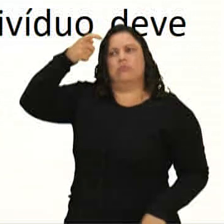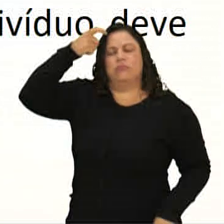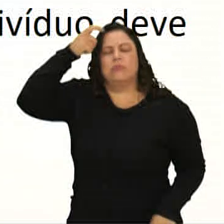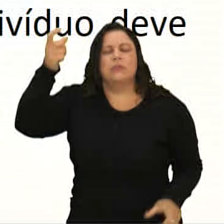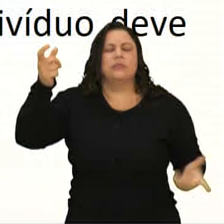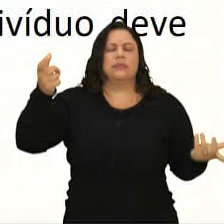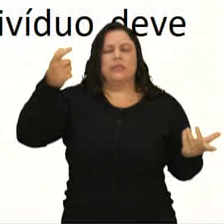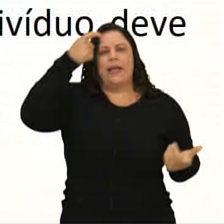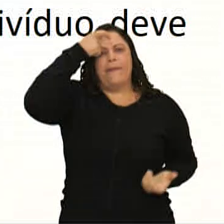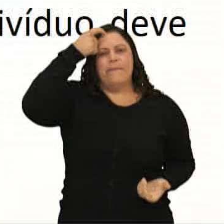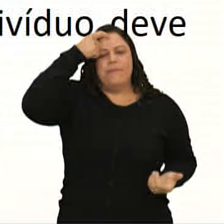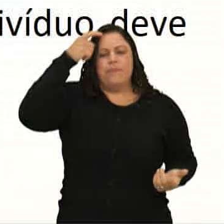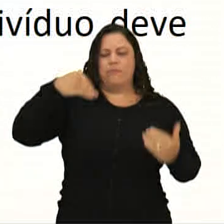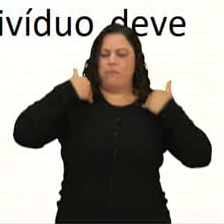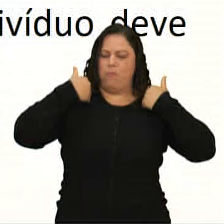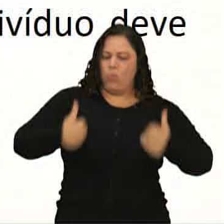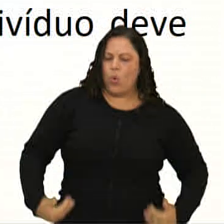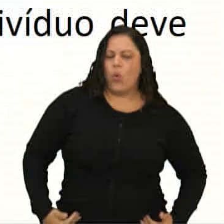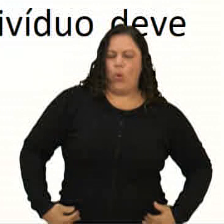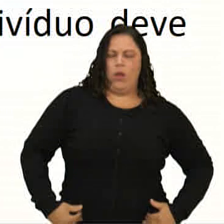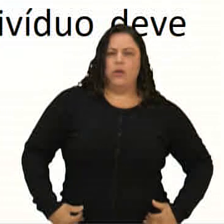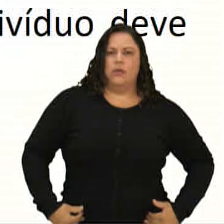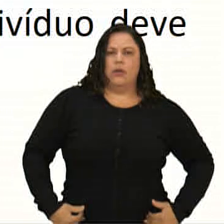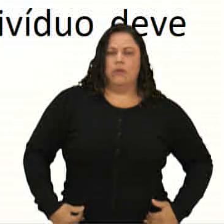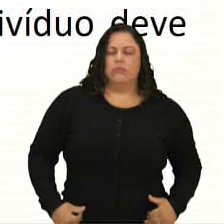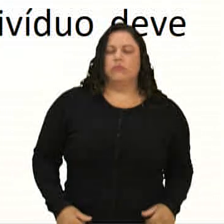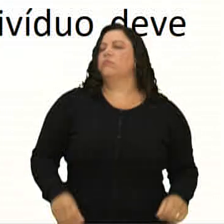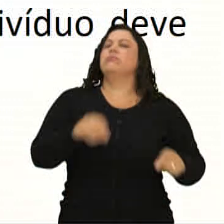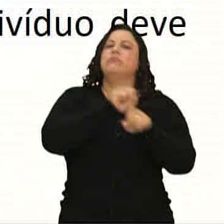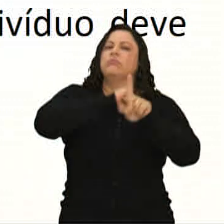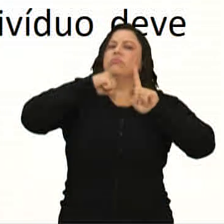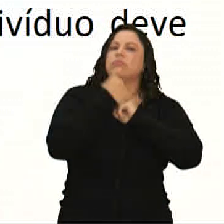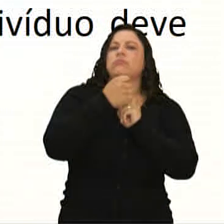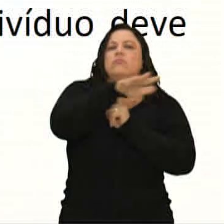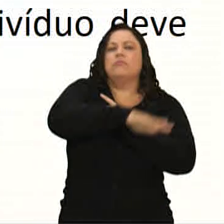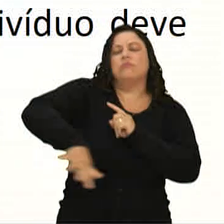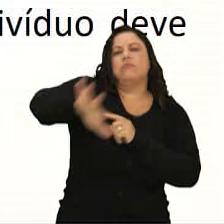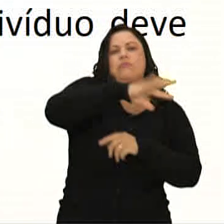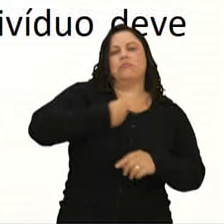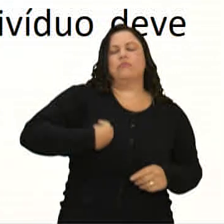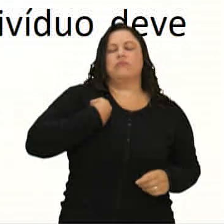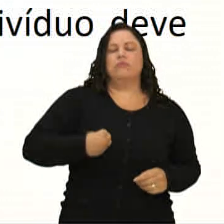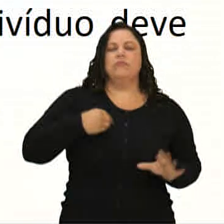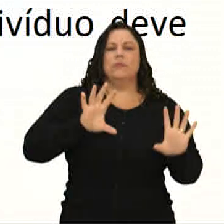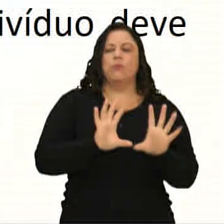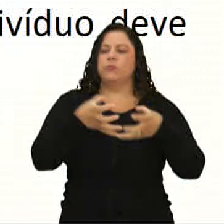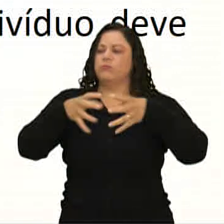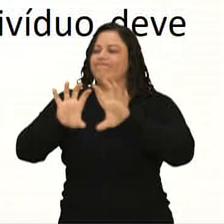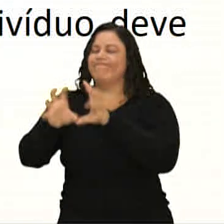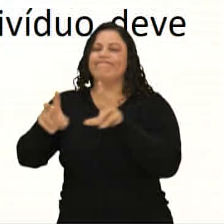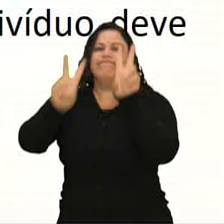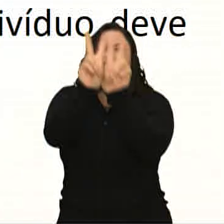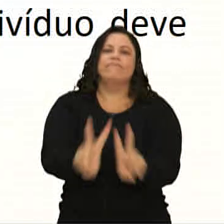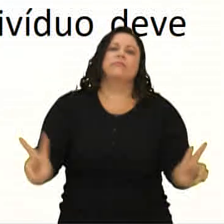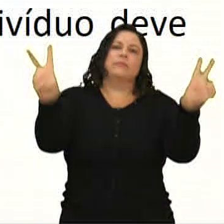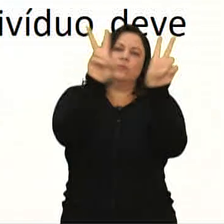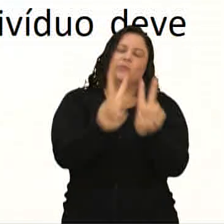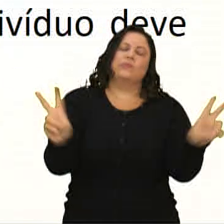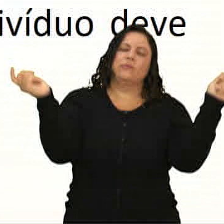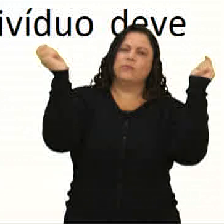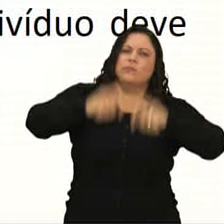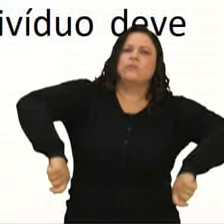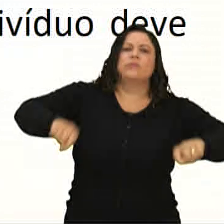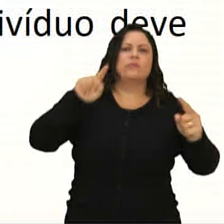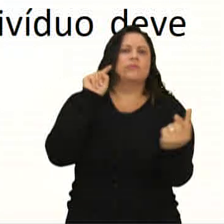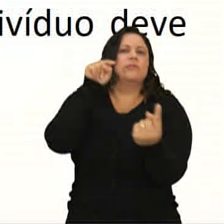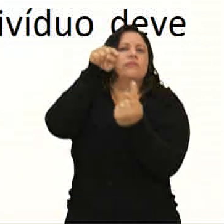sociedade. Os costumes morais existentes no interior de cada sociedade são conjuntos de valores que especificam o que tem que responder questões